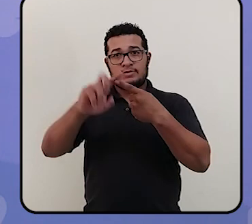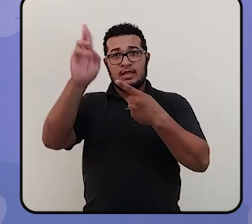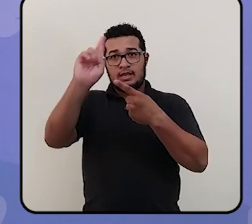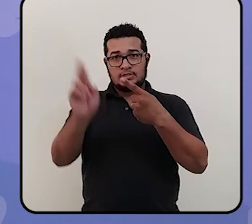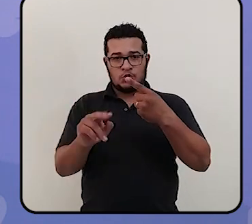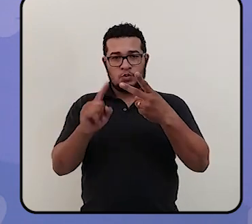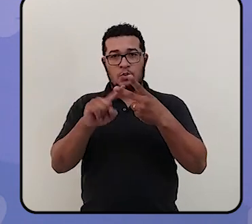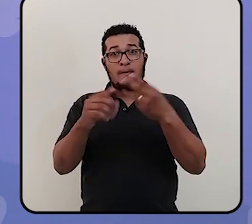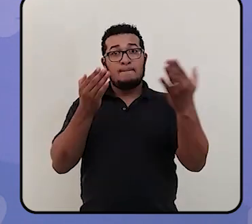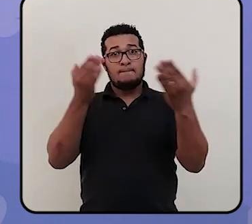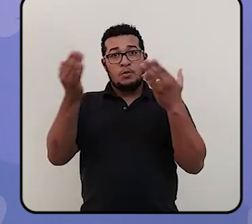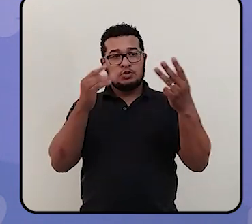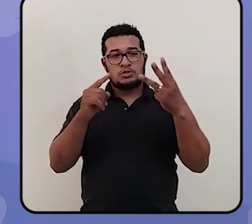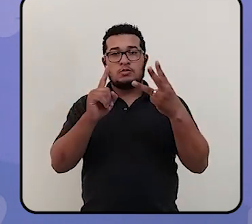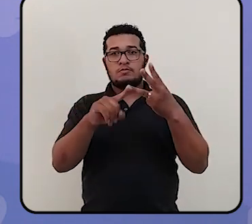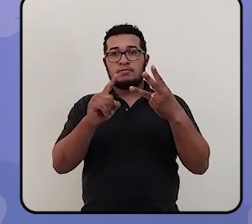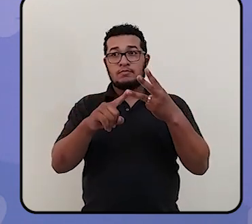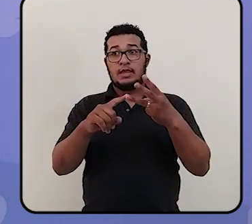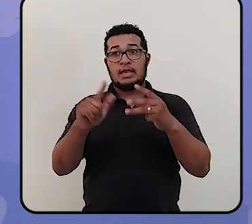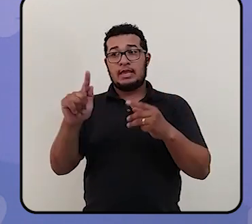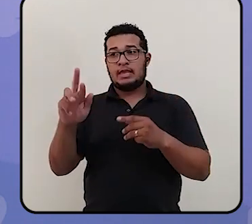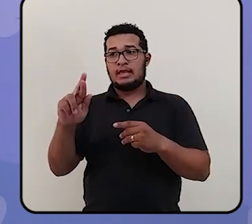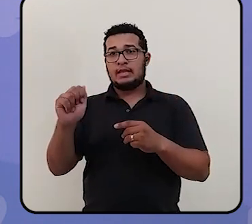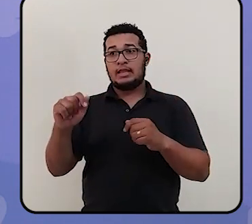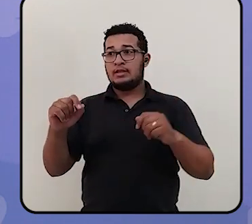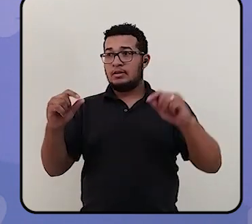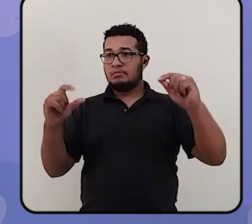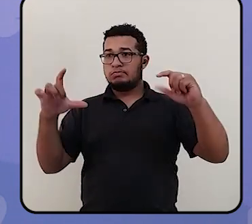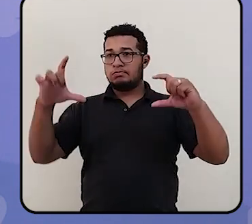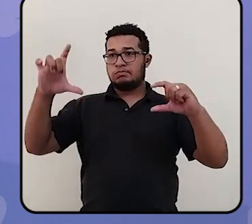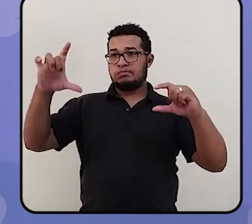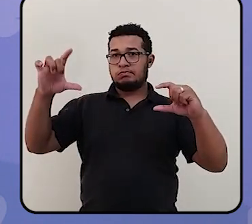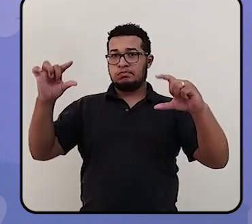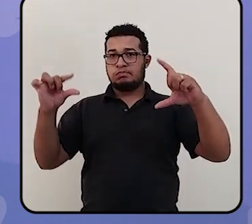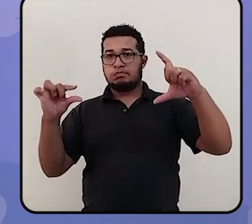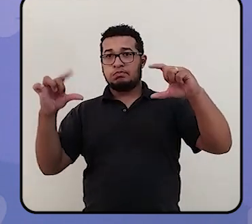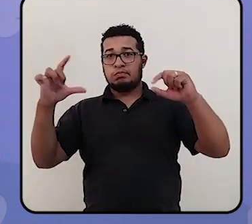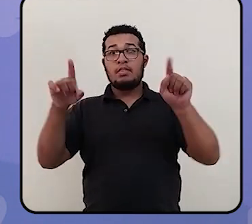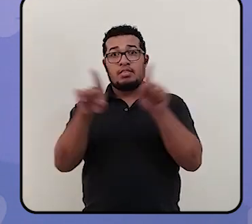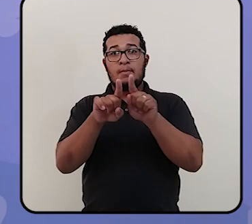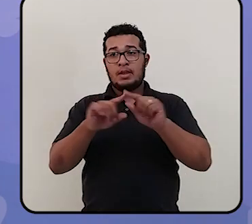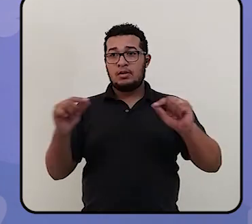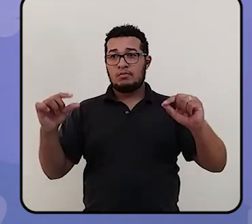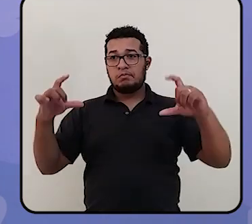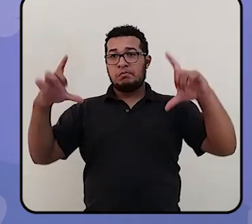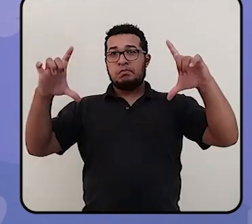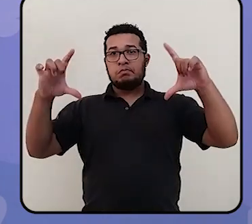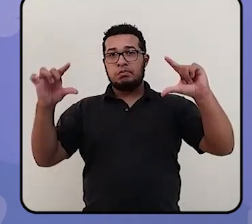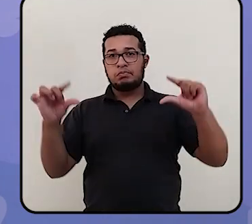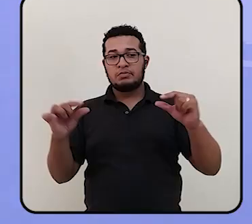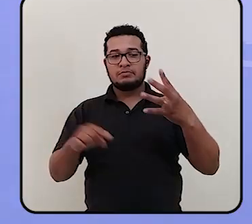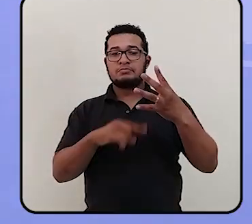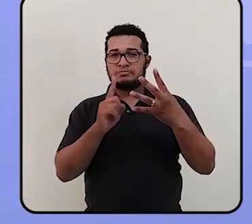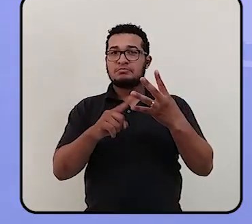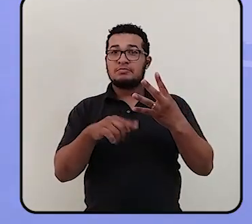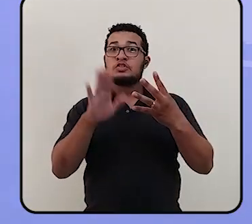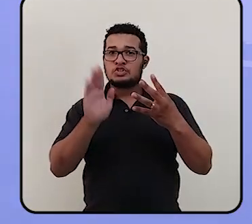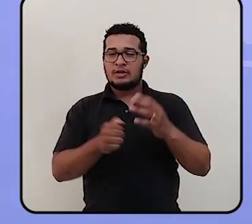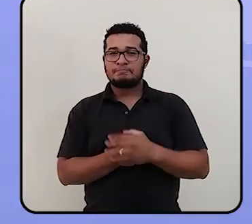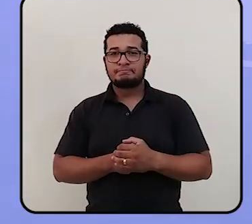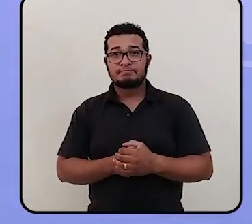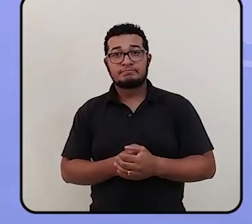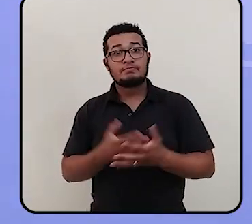razão, proporção, grandeza direta e inversamente proporcionais.